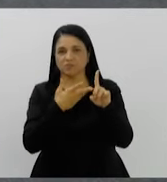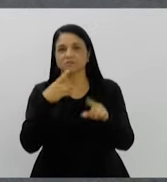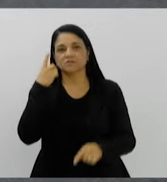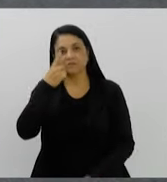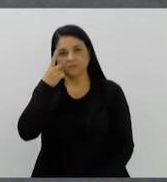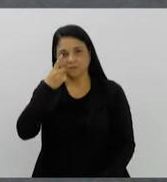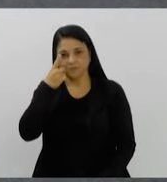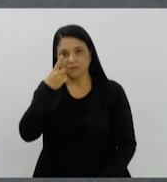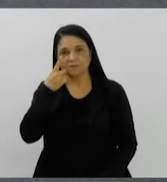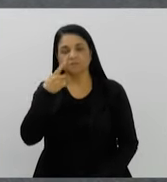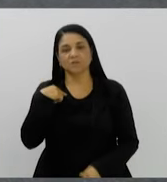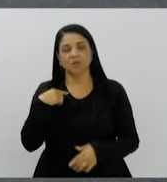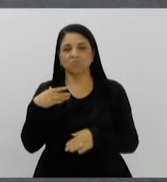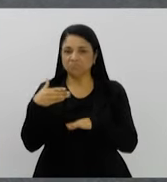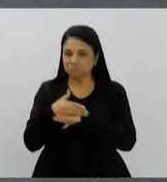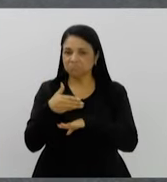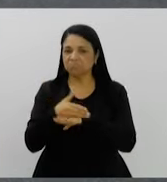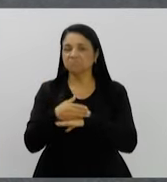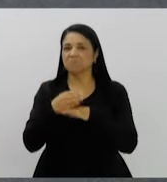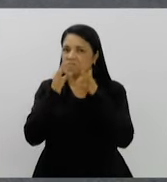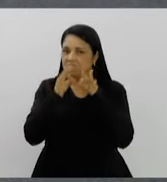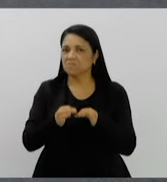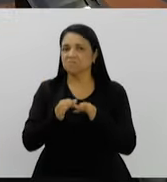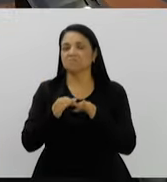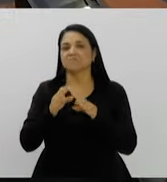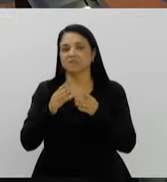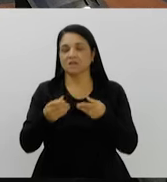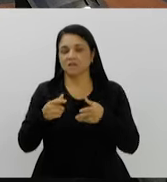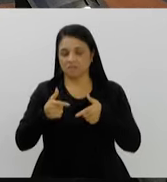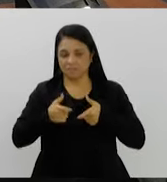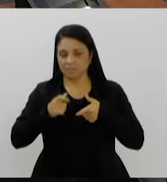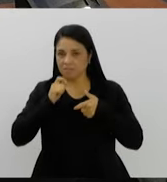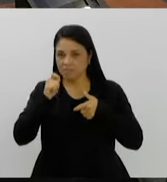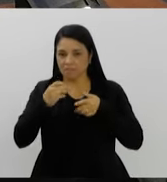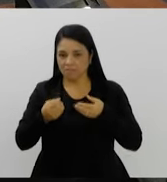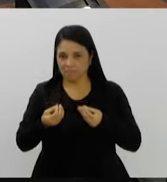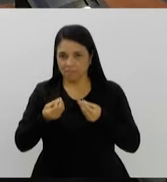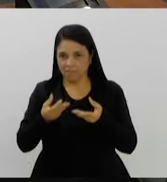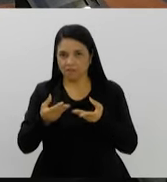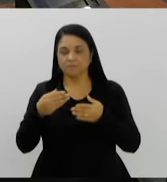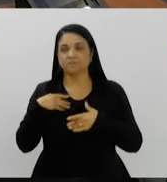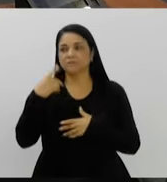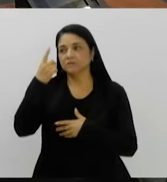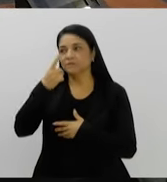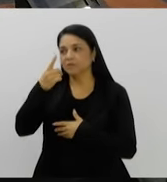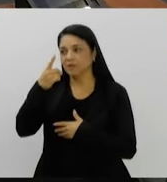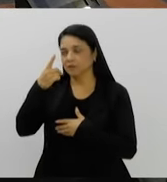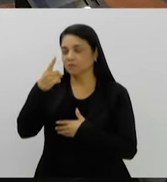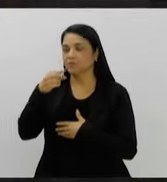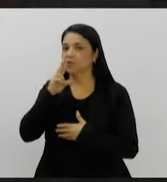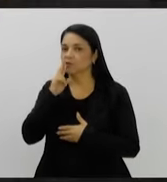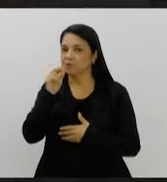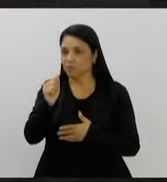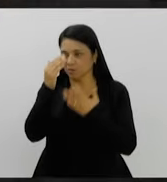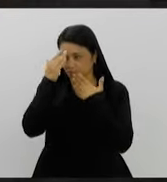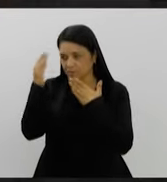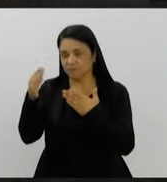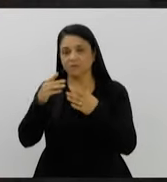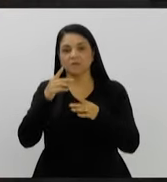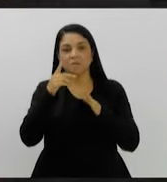estar estar aqui na entrega obrigado Deputado Rodrigo Amorim anuncio o projeto de resolução número